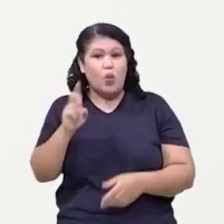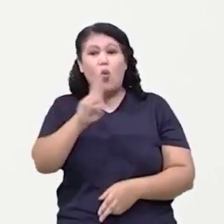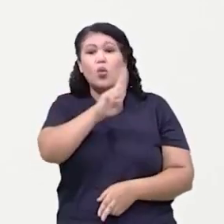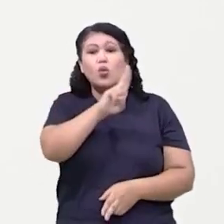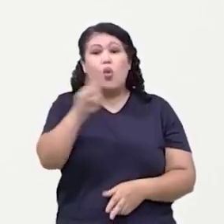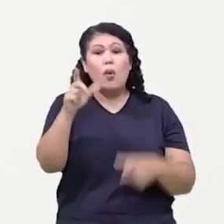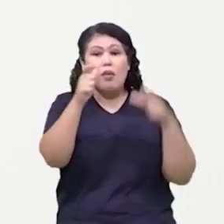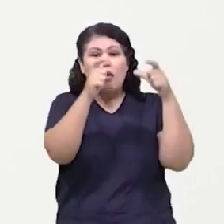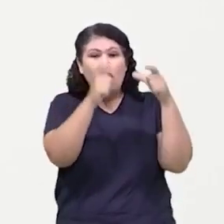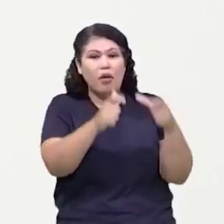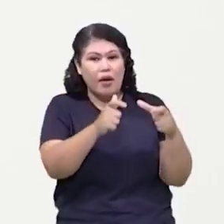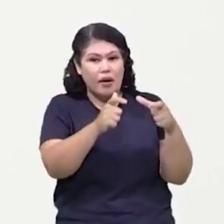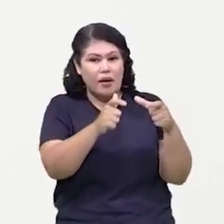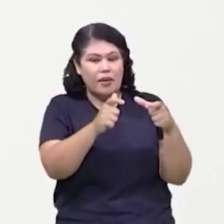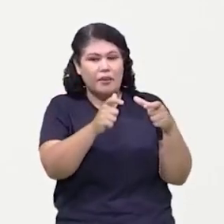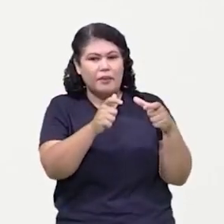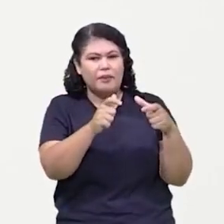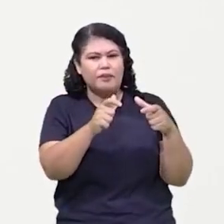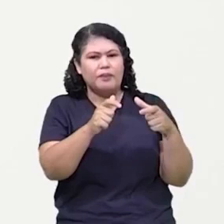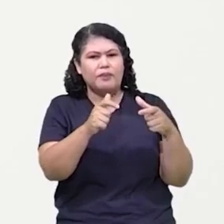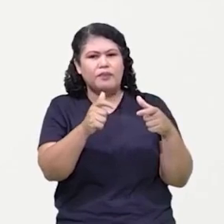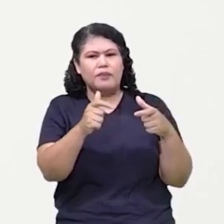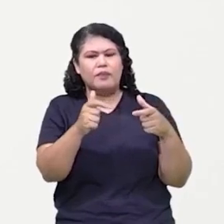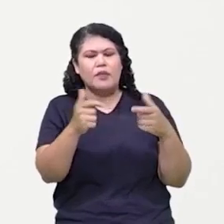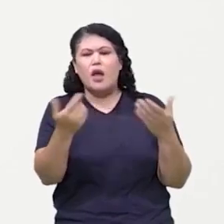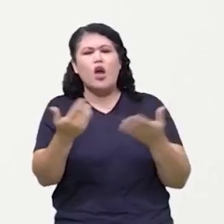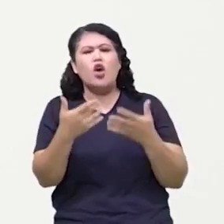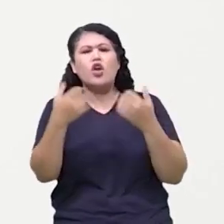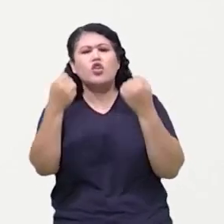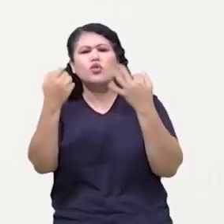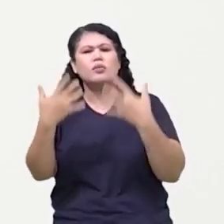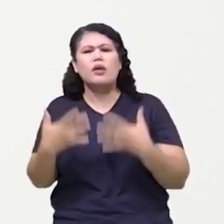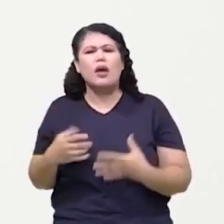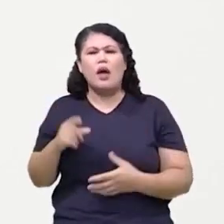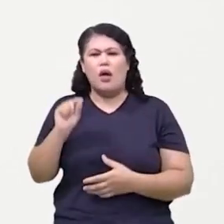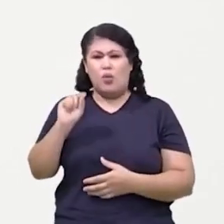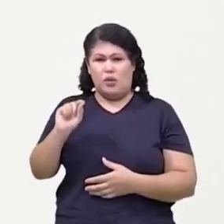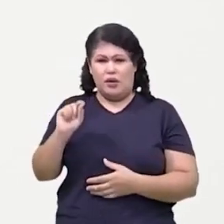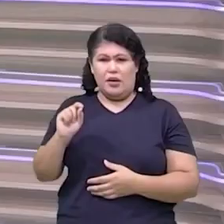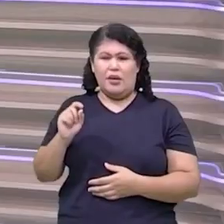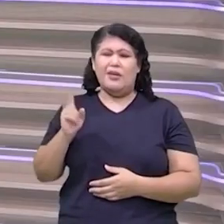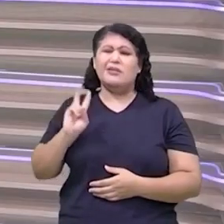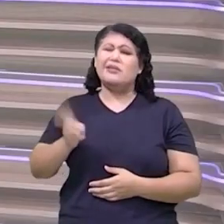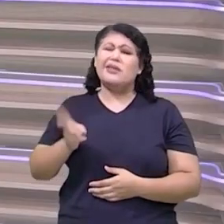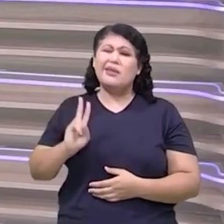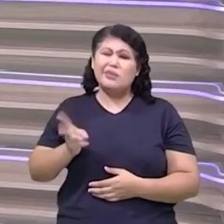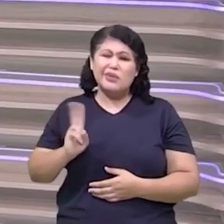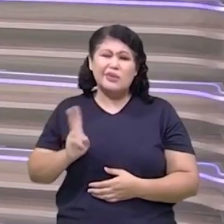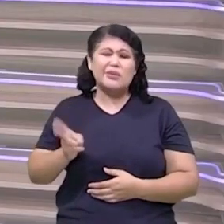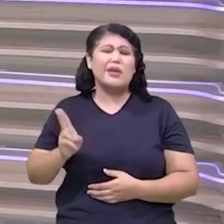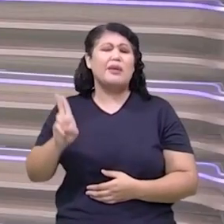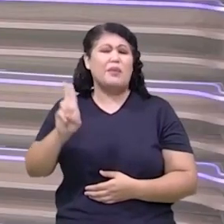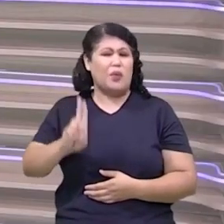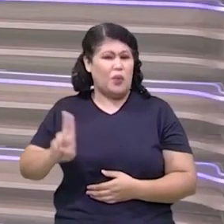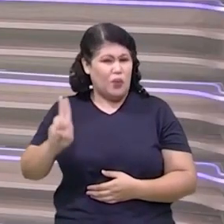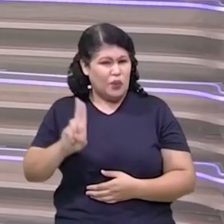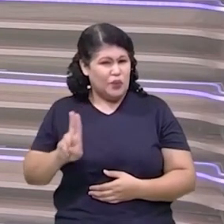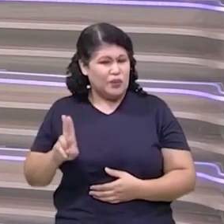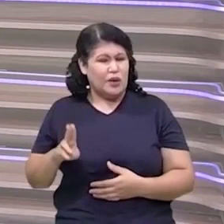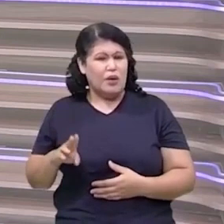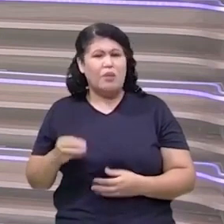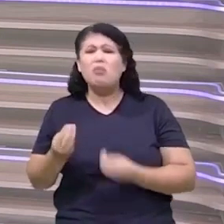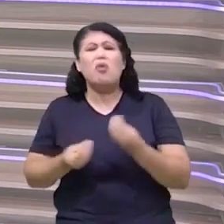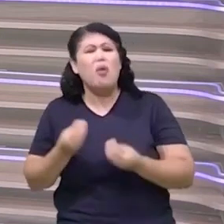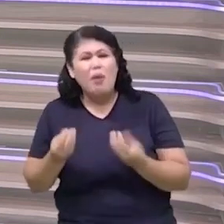de lugar. Eu gostaria de conversar com vocês sobre isso, porque é uma coisa que a gente sempre faz, né? Como